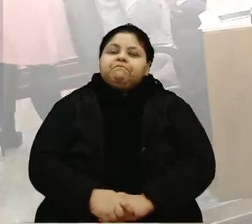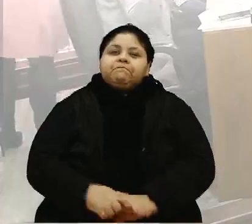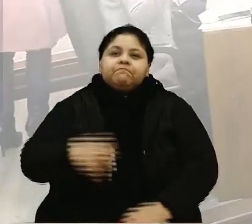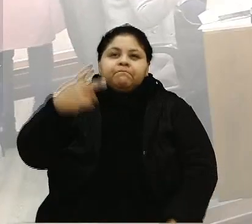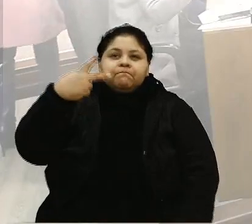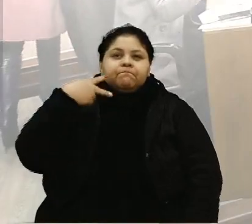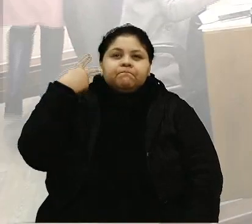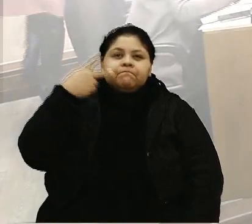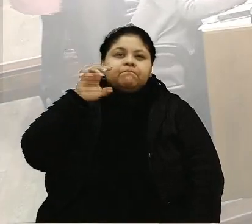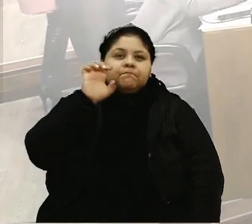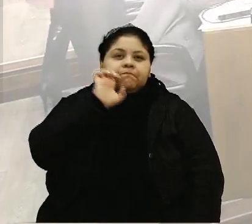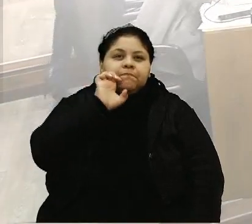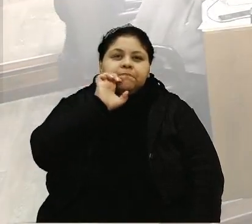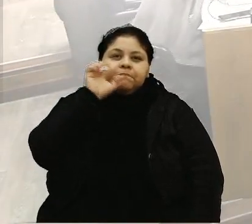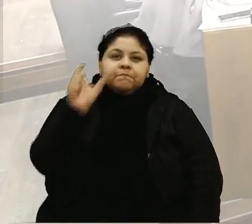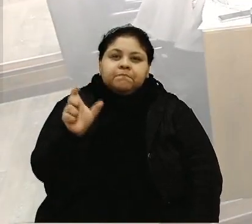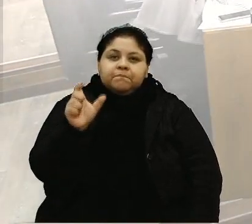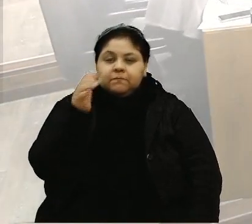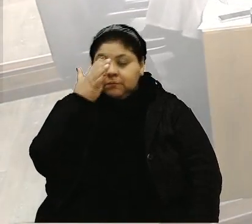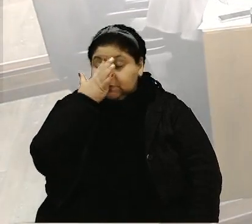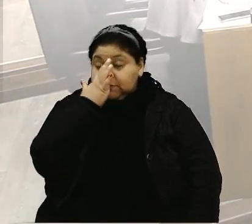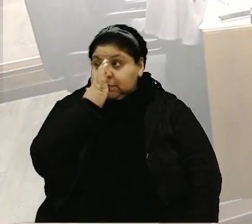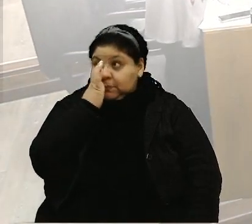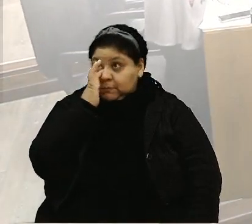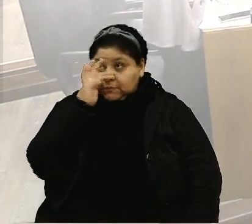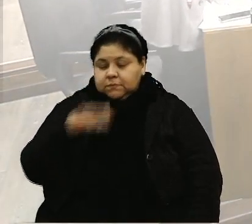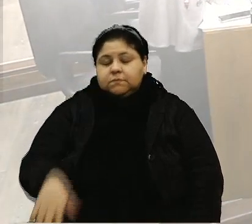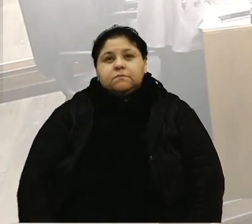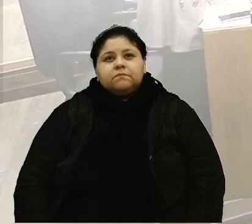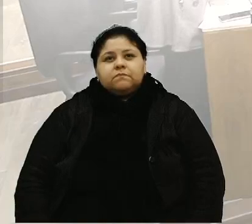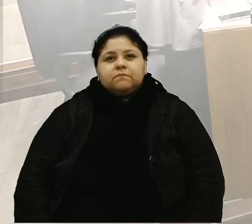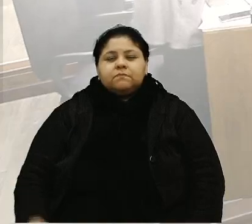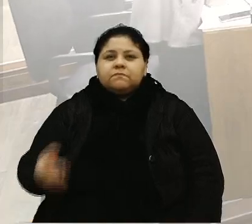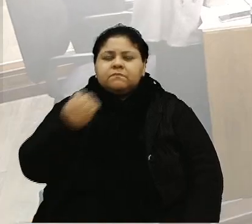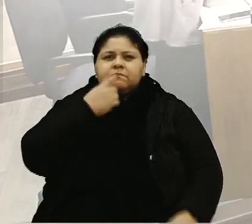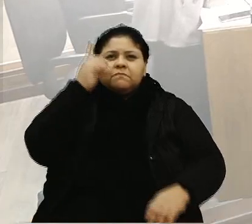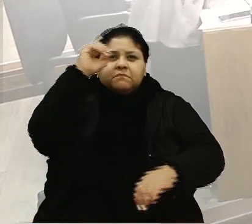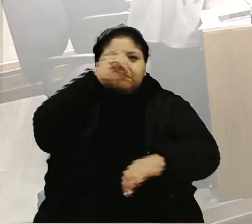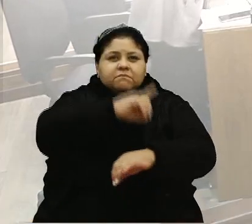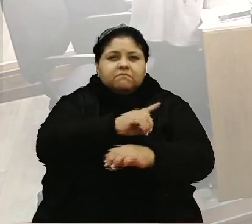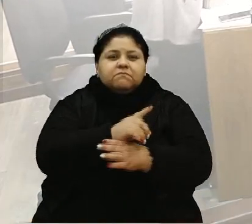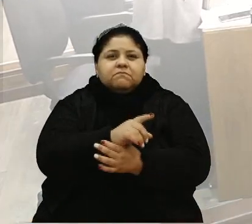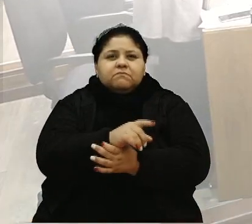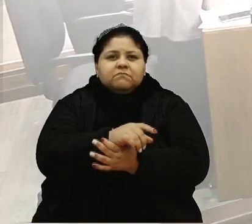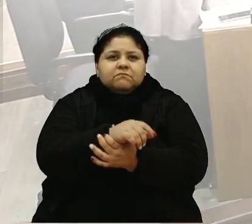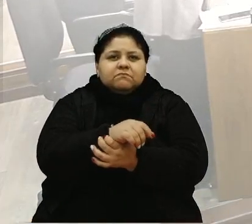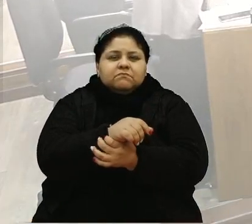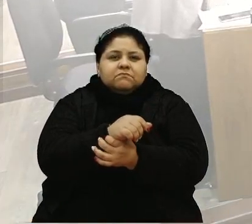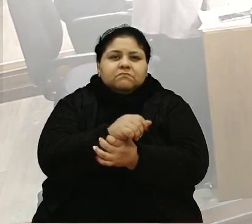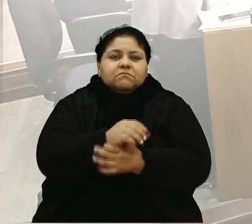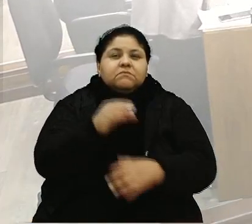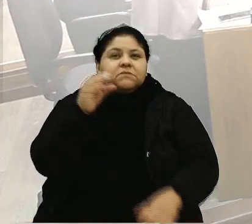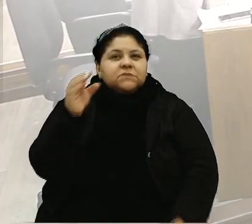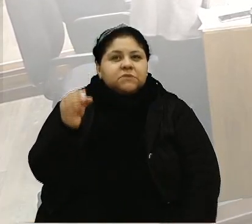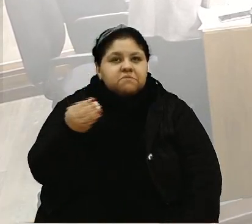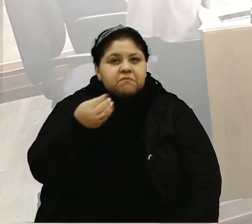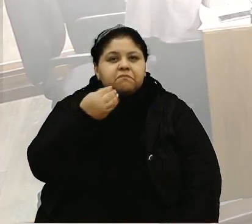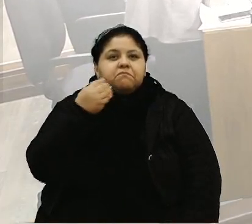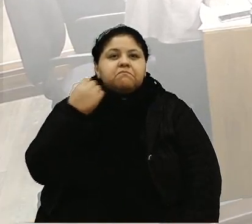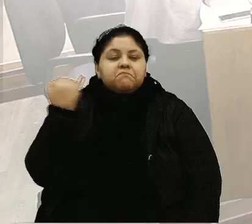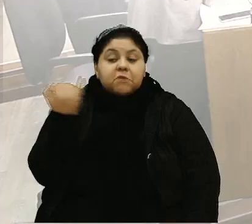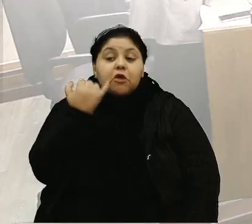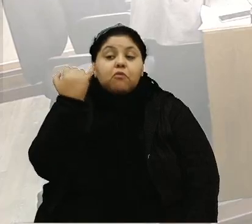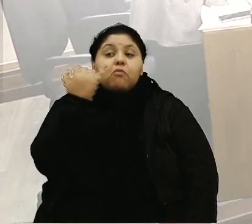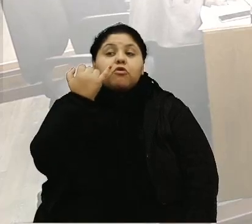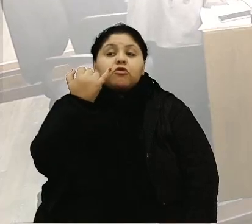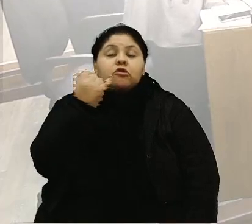Vereadora Estela Balardim, com a palavra. Bom dia. Que oportuno nós podermos